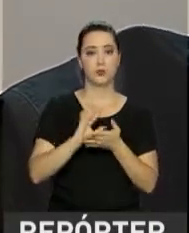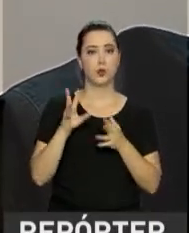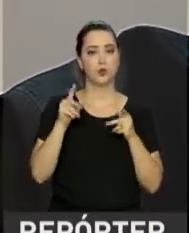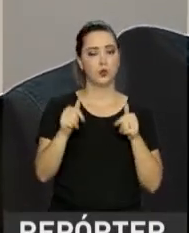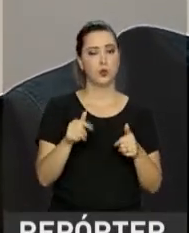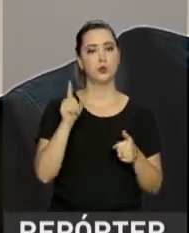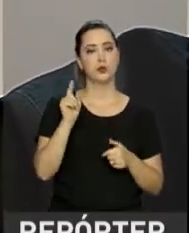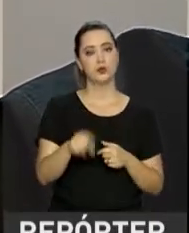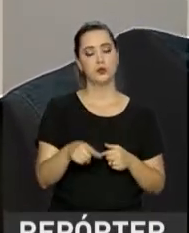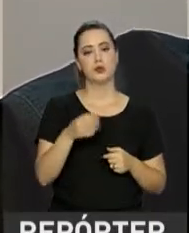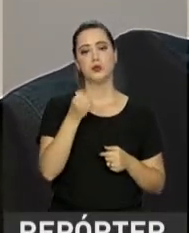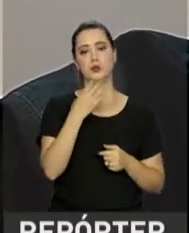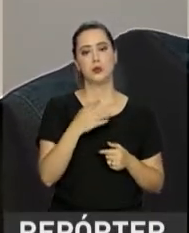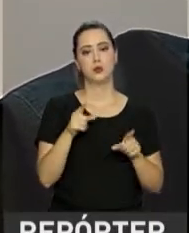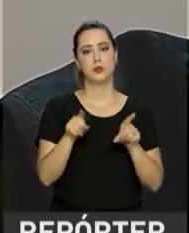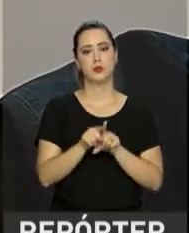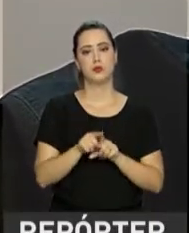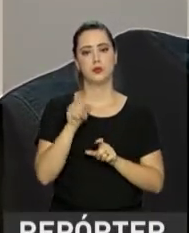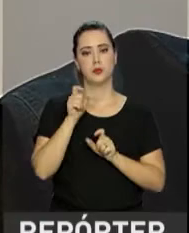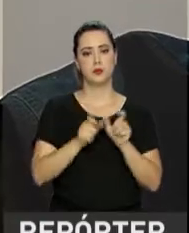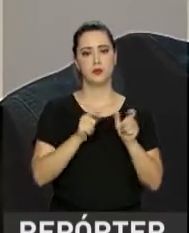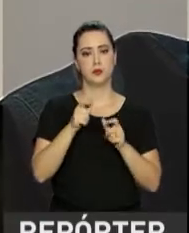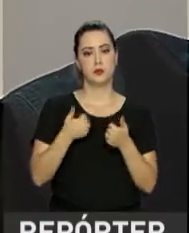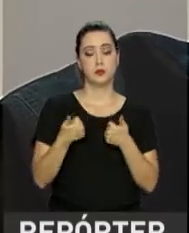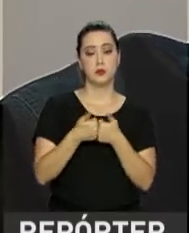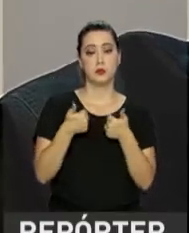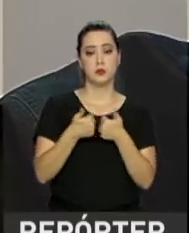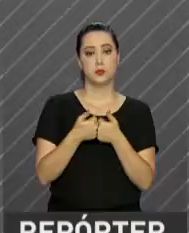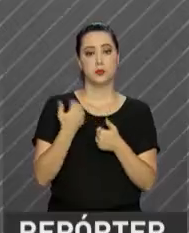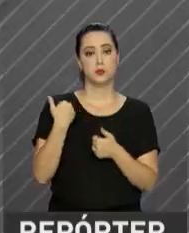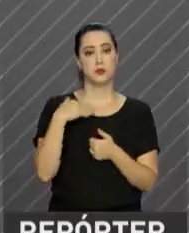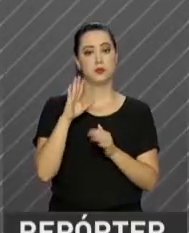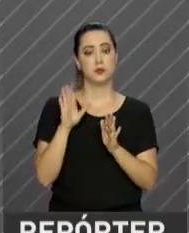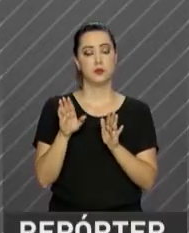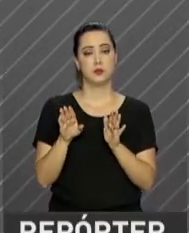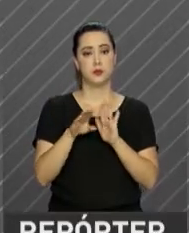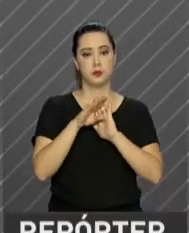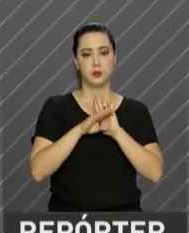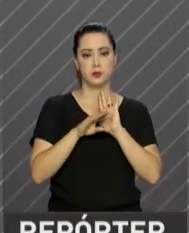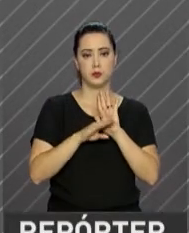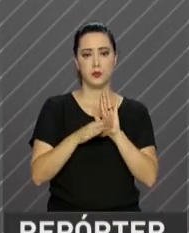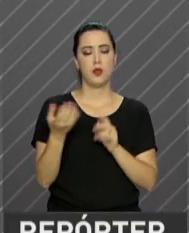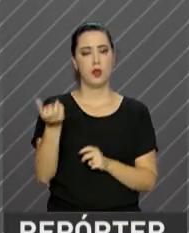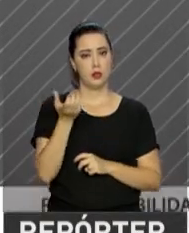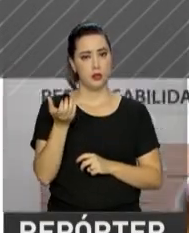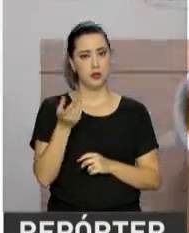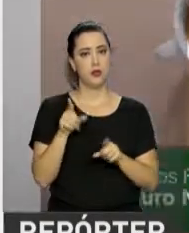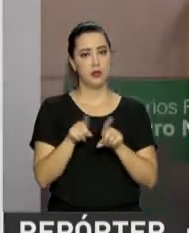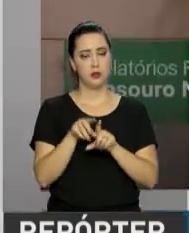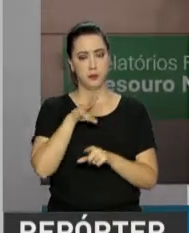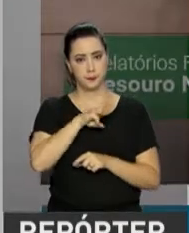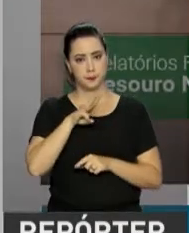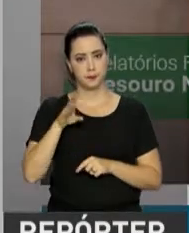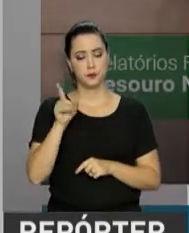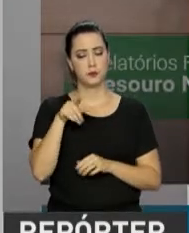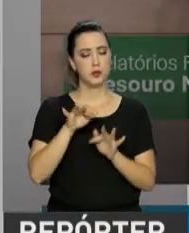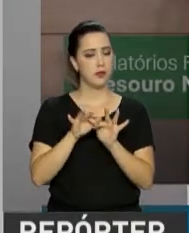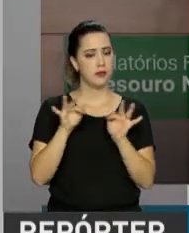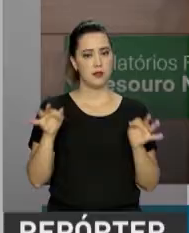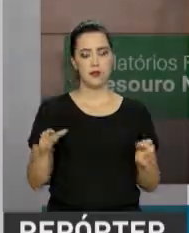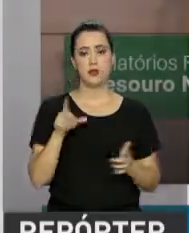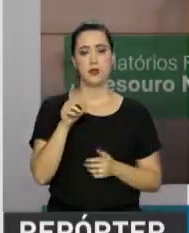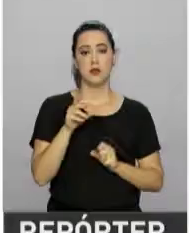tudo isso faz com que os investidores se aproxime mais o programa e quer investir no tesouro direto o processo é simples